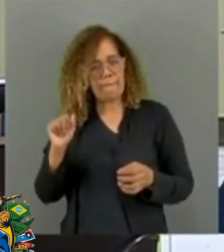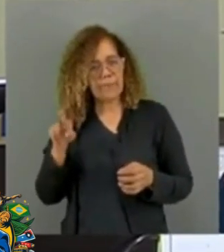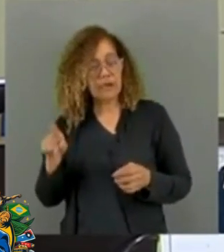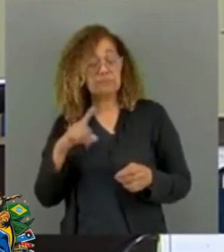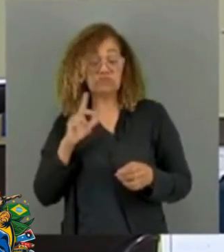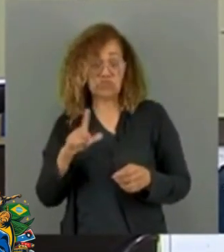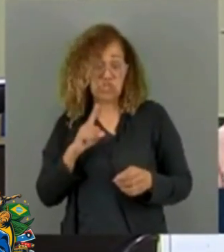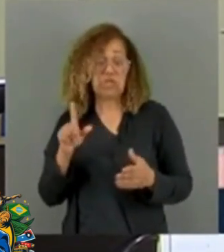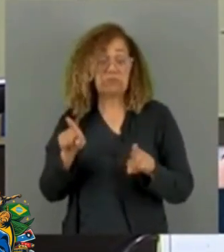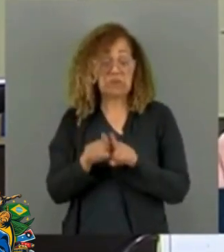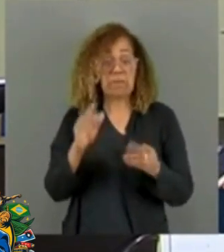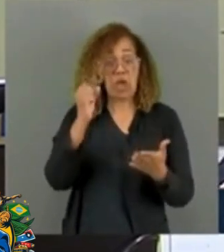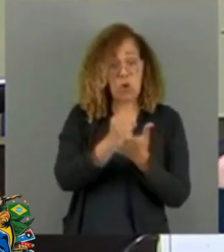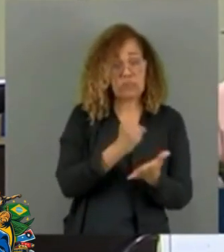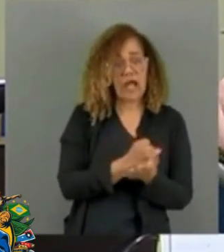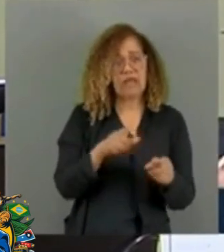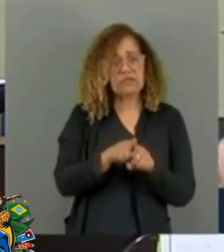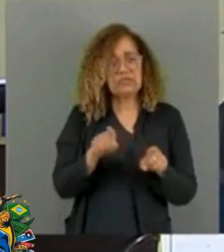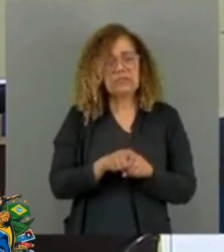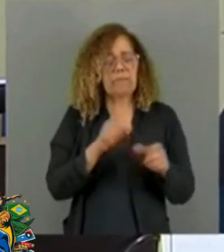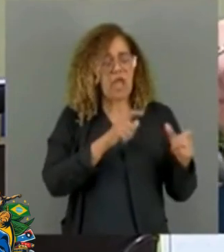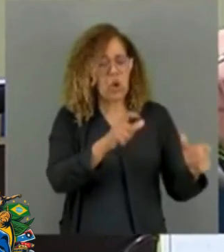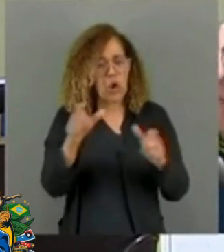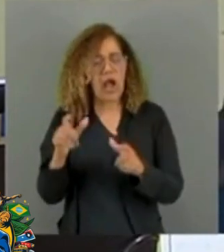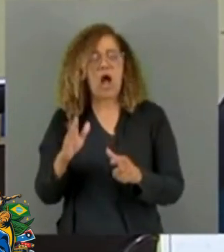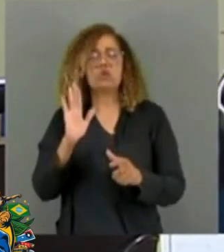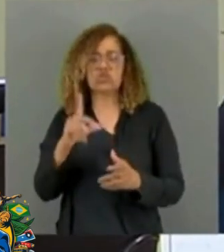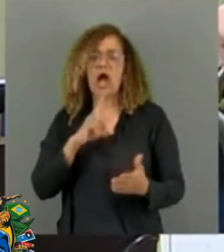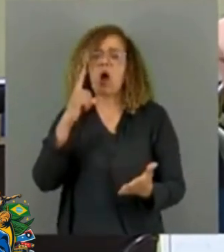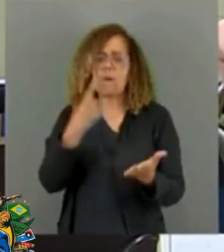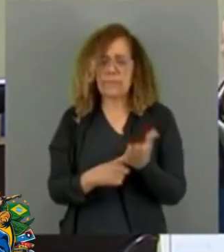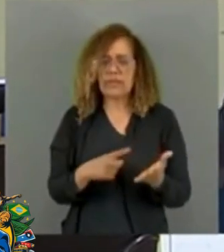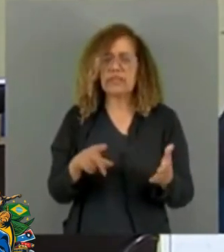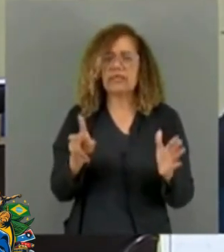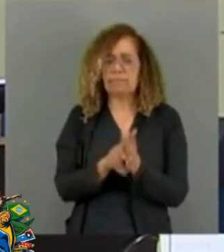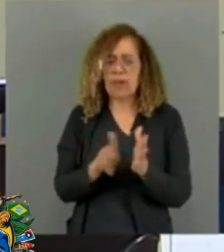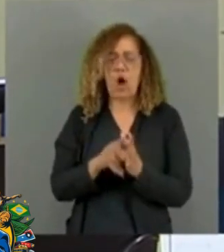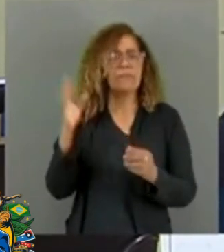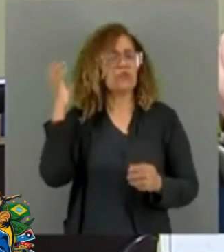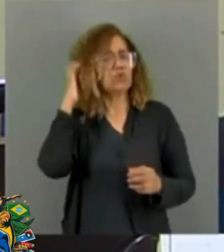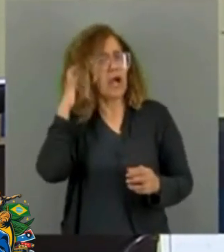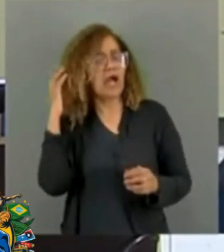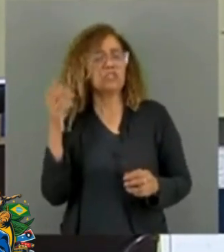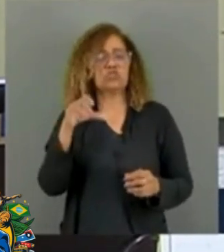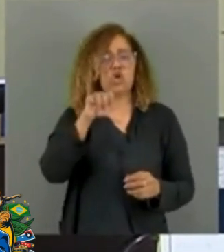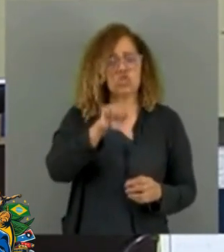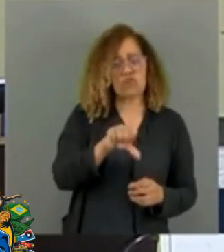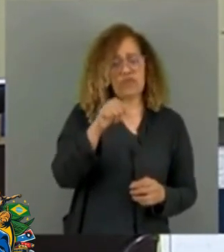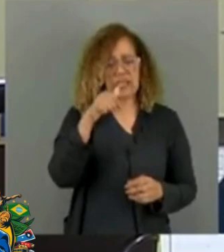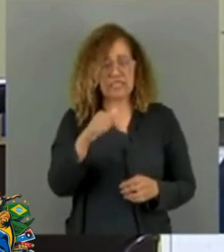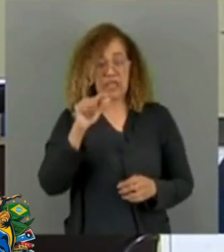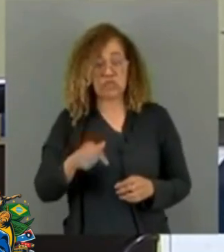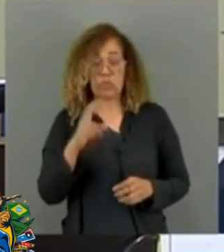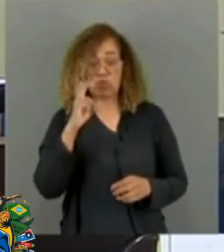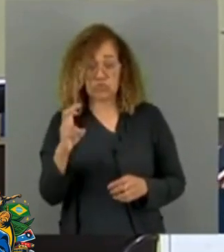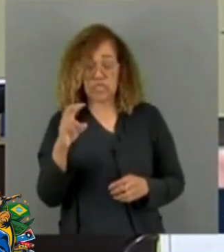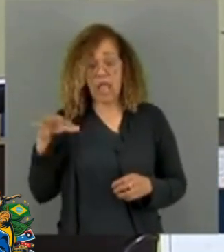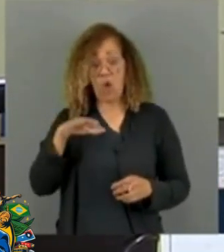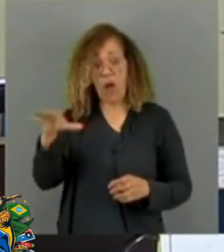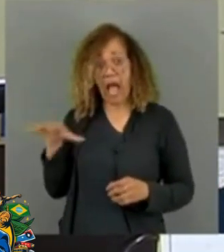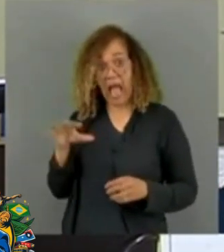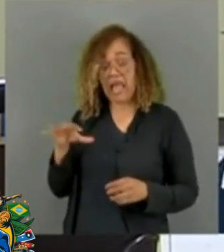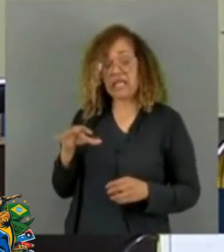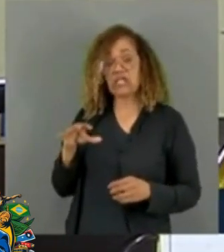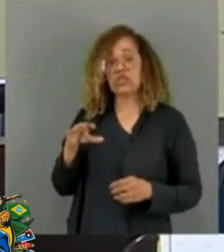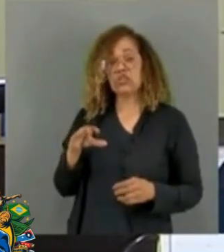com que a programação local e regional fosse cumprida através do rádio, da concessão pública, em 97.5 para a região de Bauru. Entretanto, no